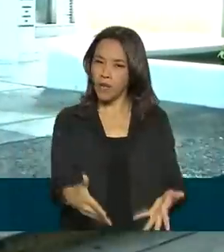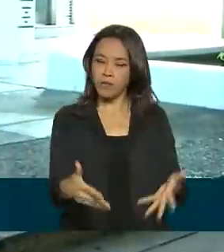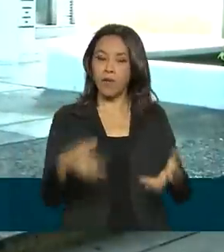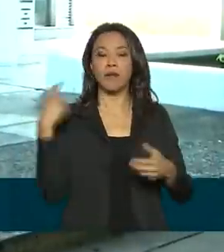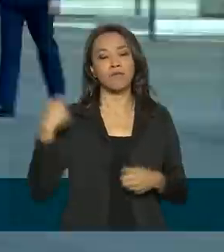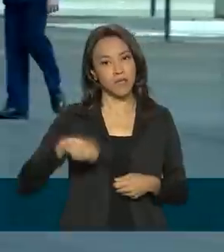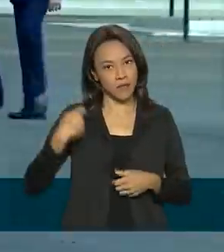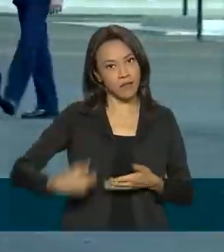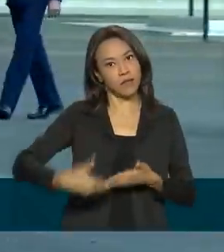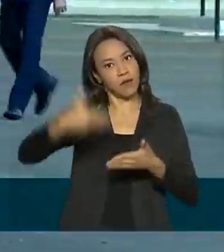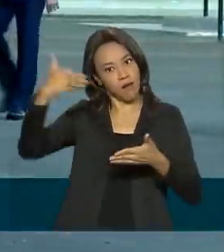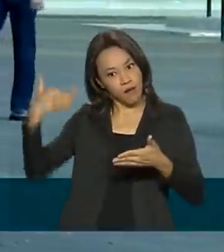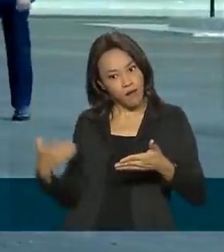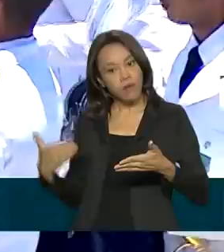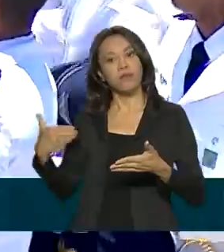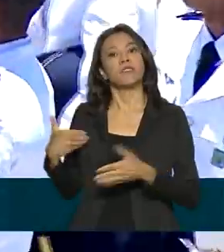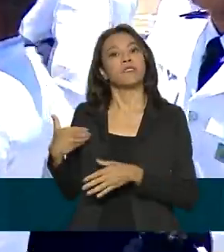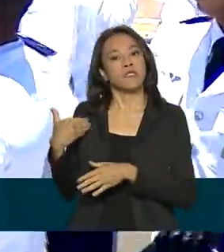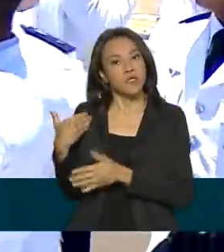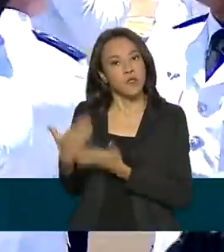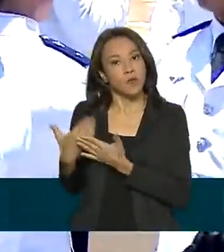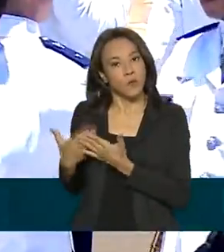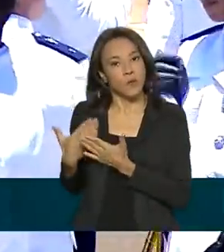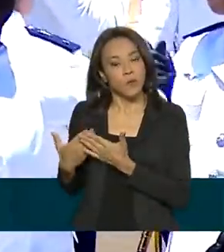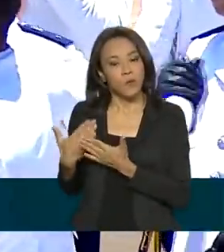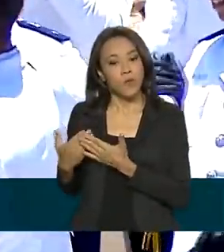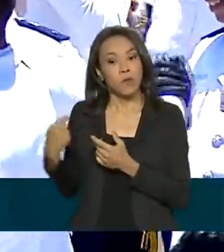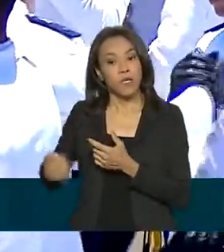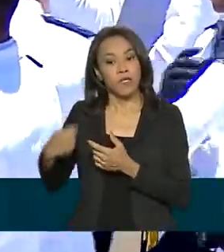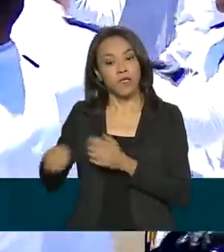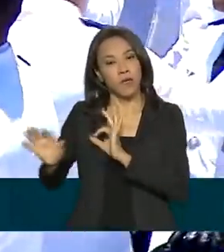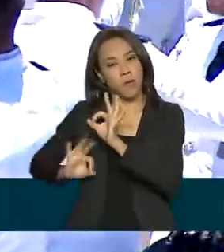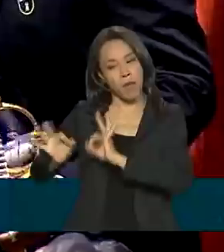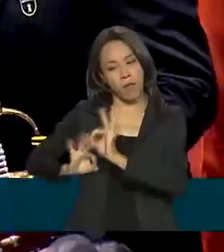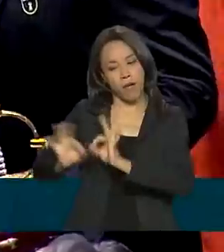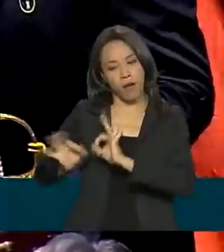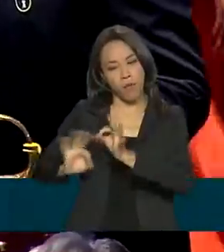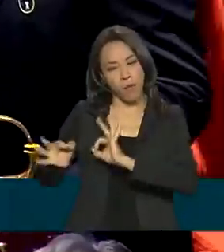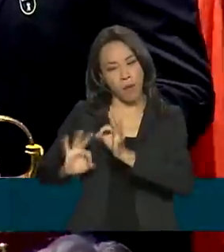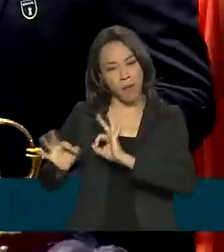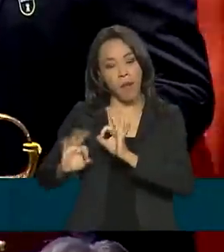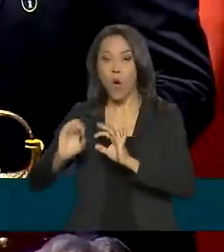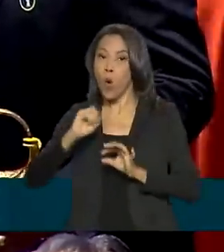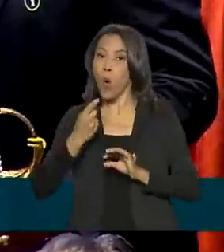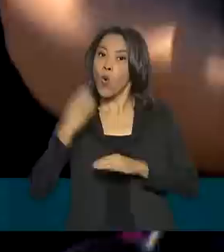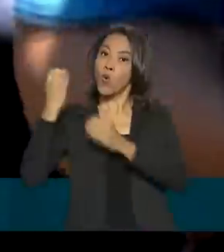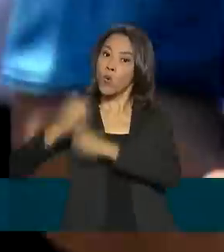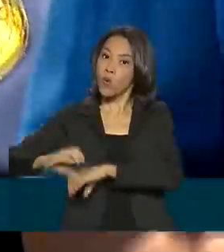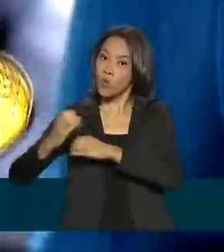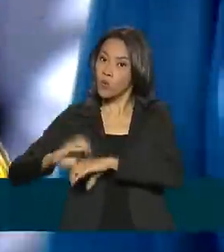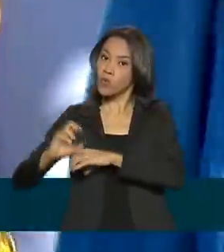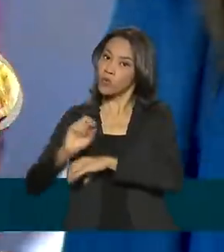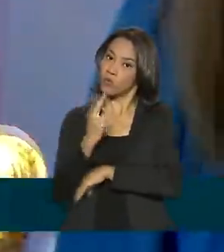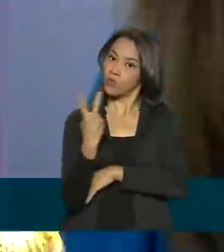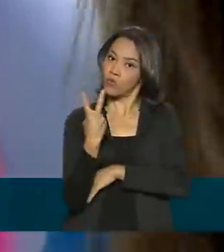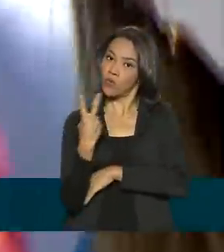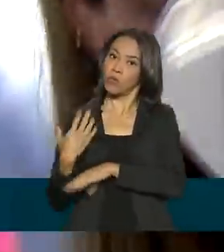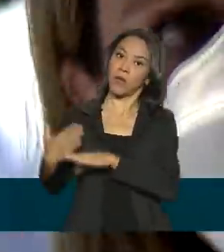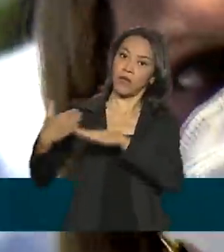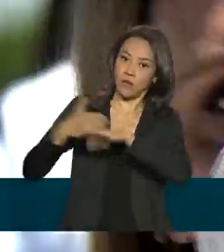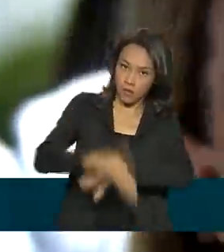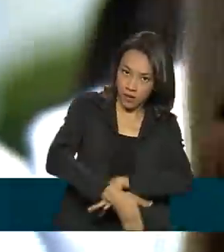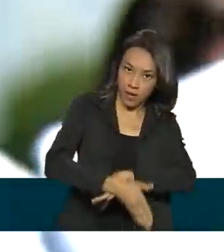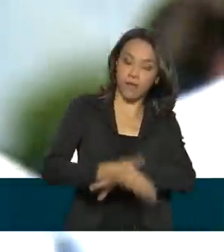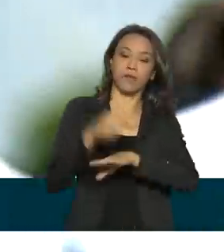é preciso se qualificar. A formação exige escola preparatória ou concurso público e é cumprida em uma